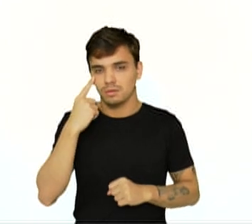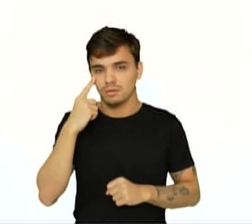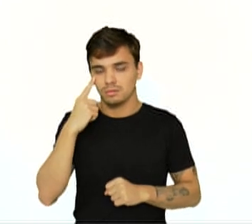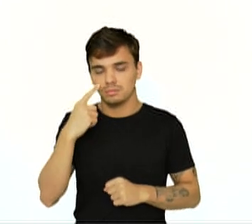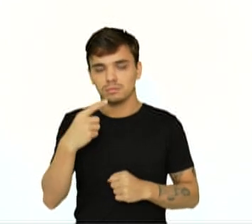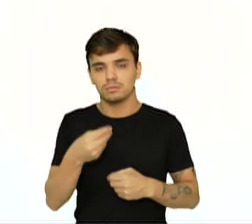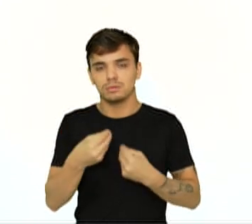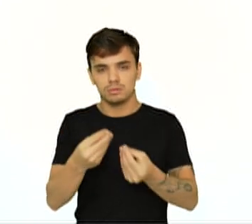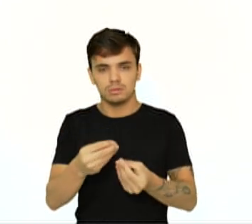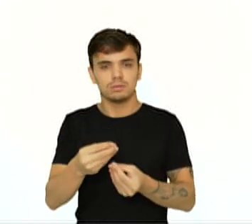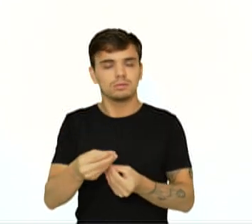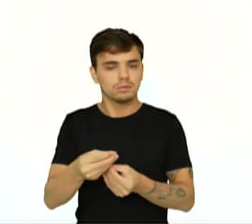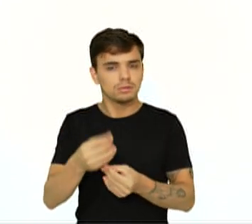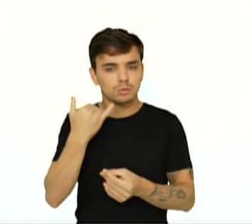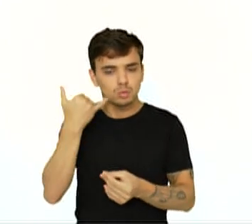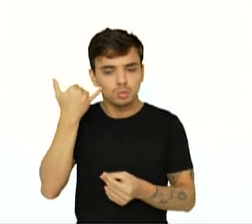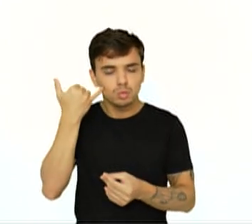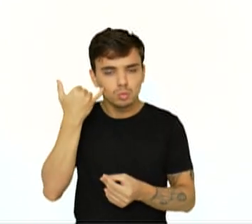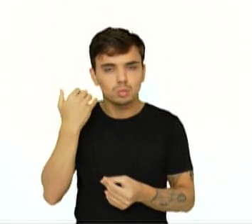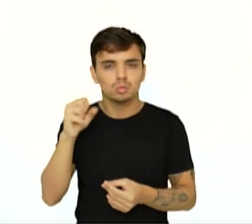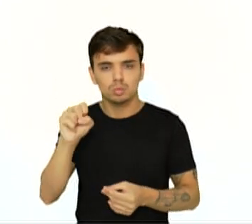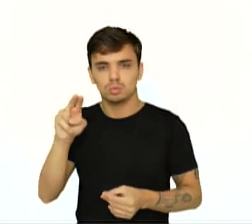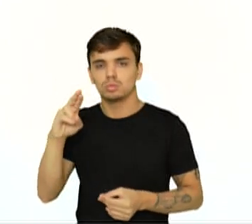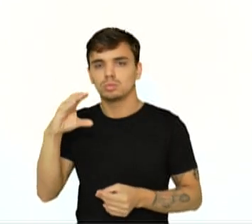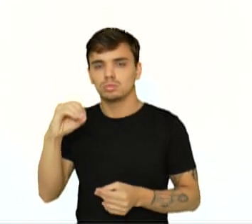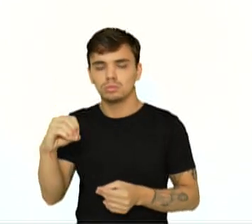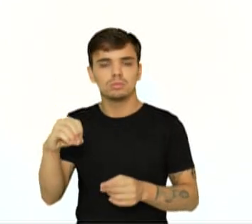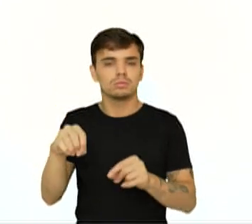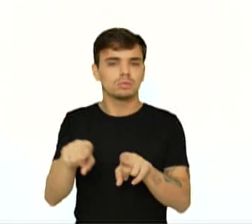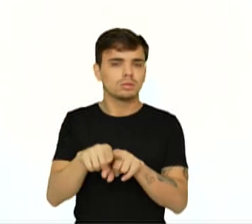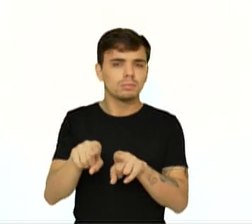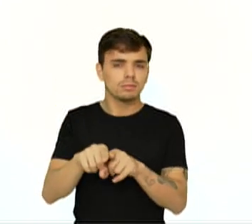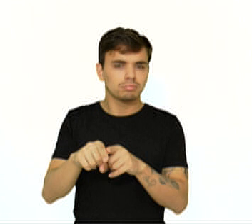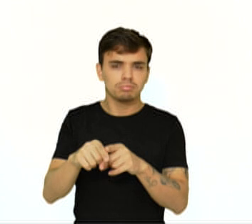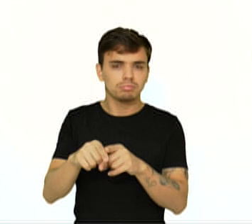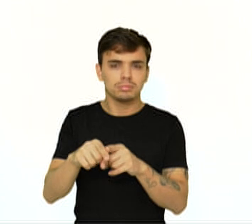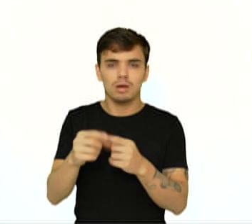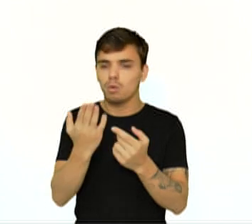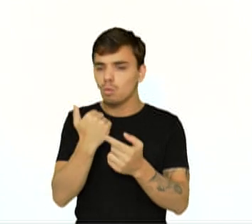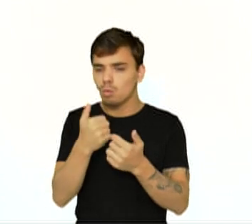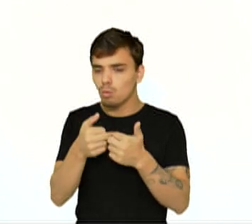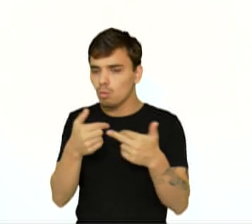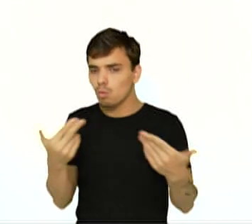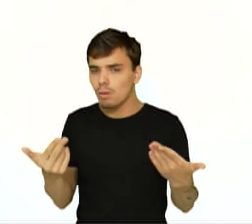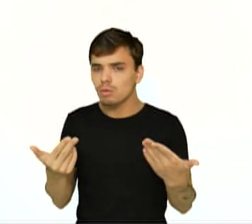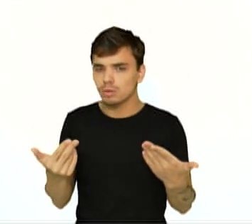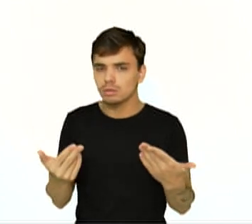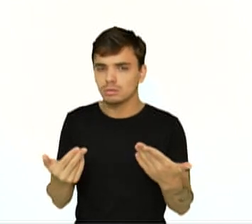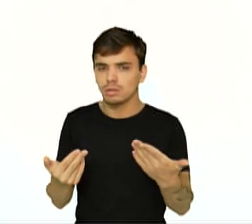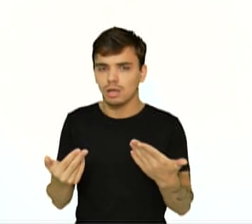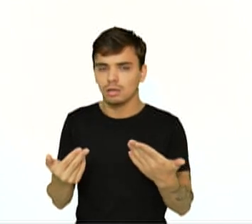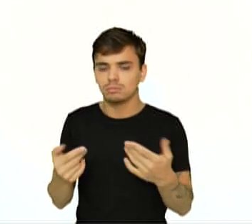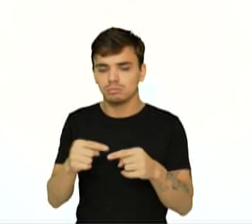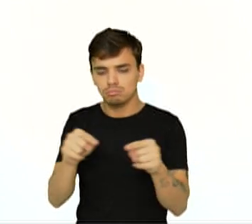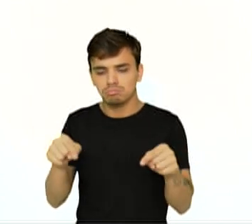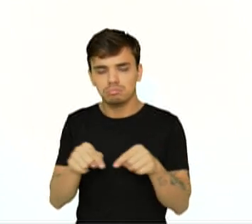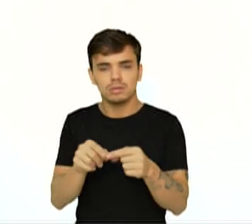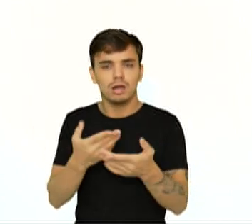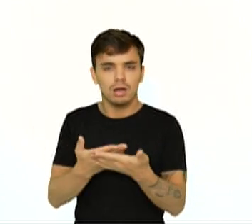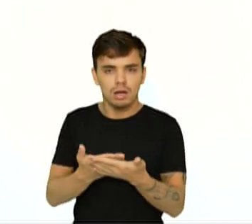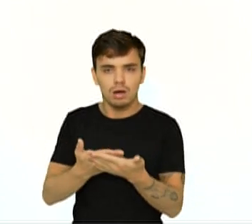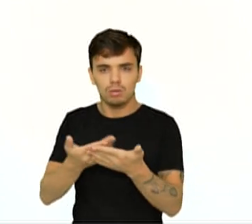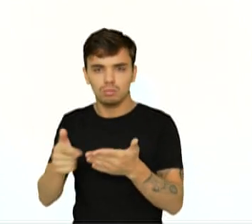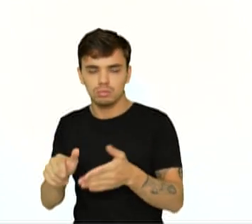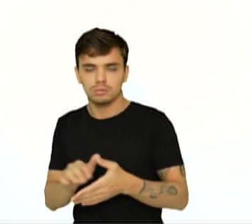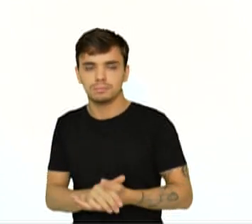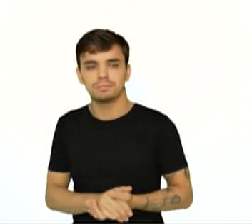uma barra de granola para comer mais tarde entre classes, né? Leva alguma coisa para você comer entre uma classe, uma aula e a outra. Em